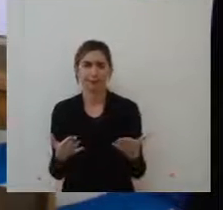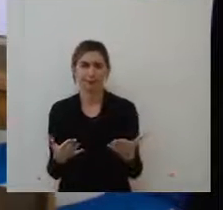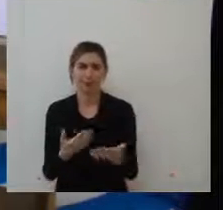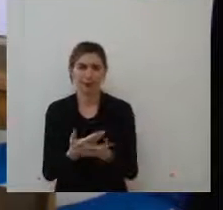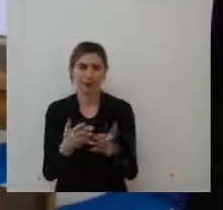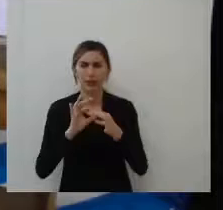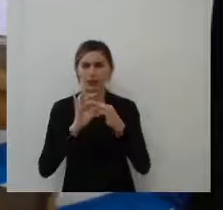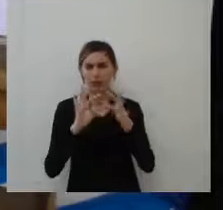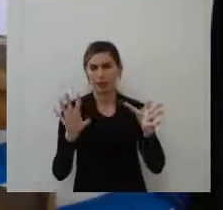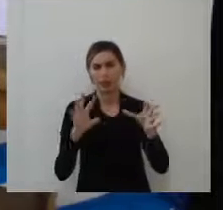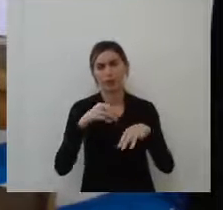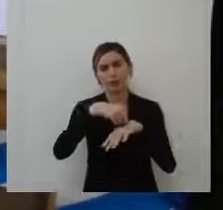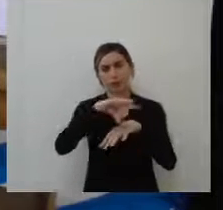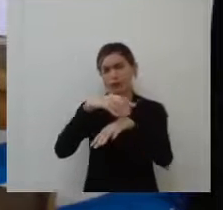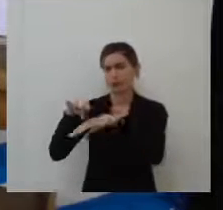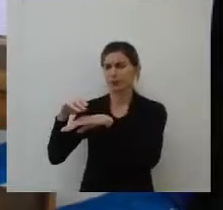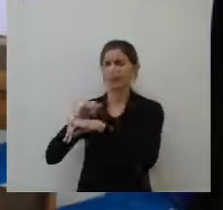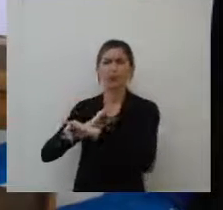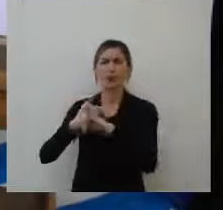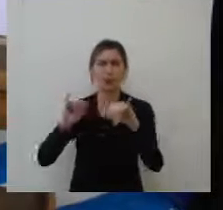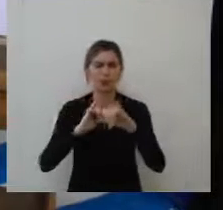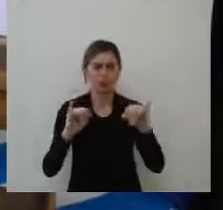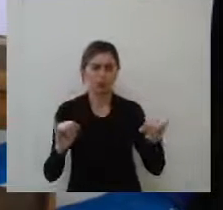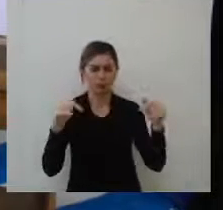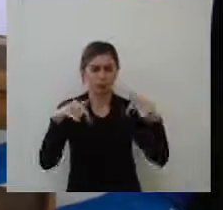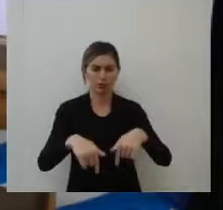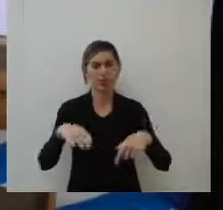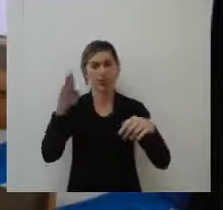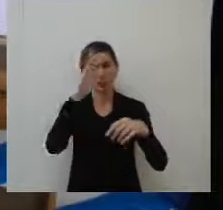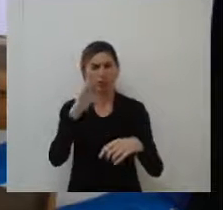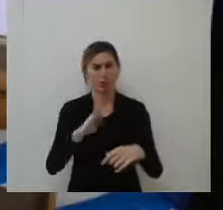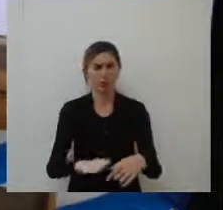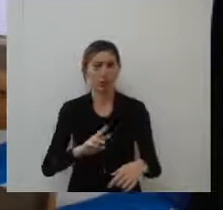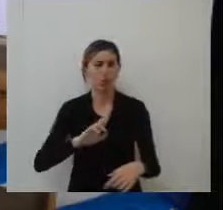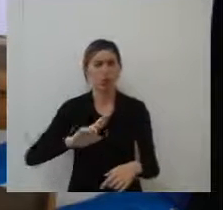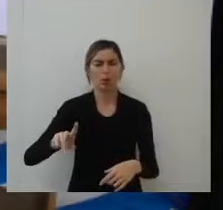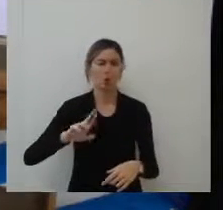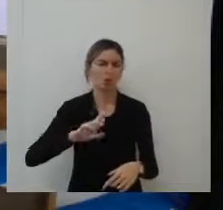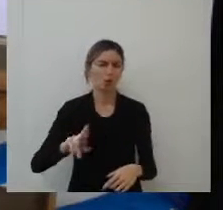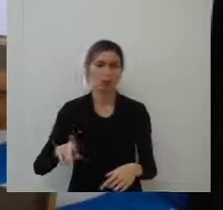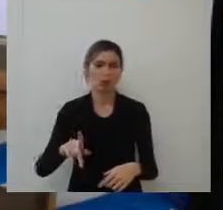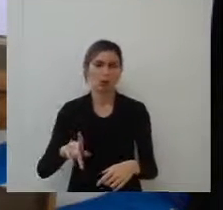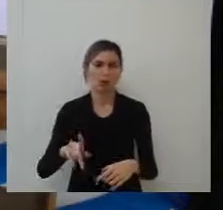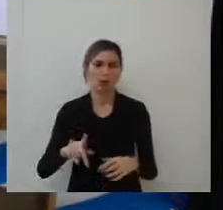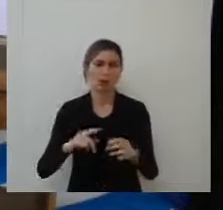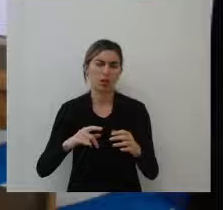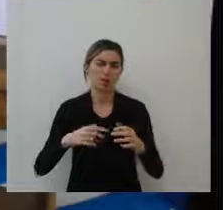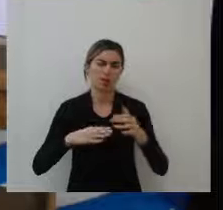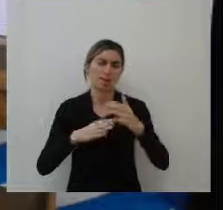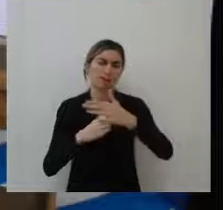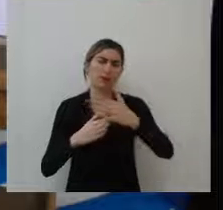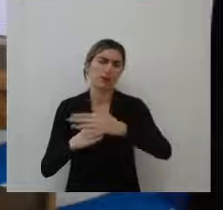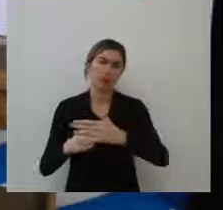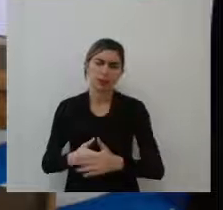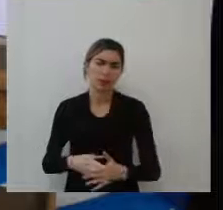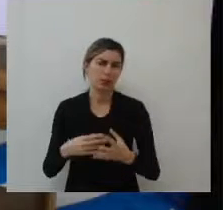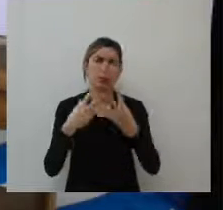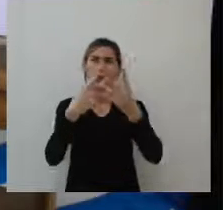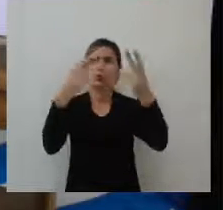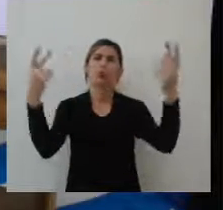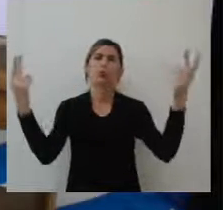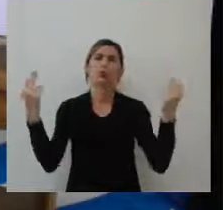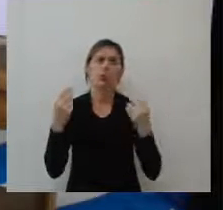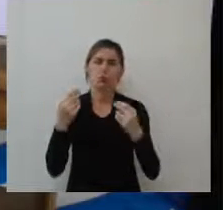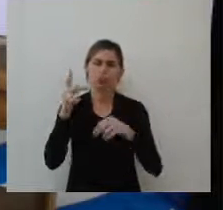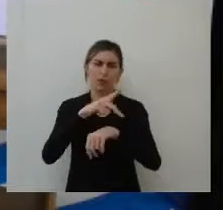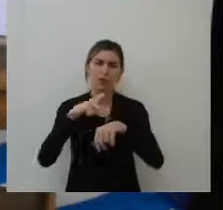aí disponível, tá? A informação aqui no Brasil não é restrita como muitos